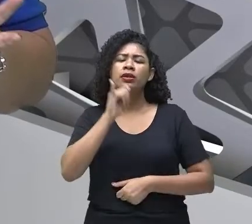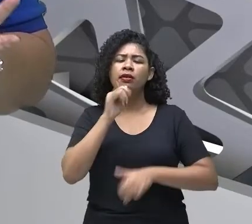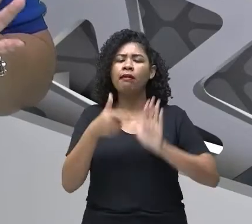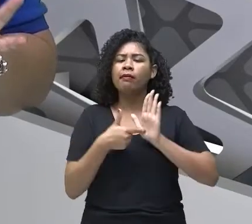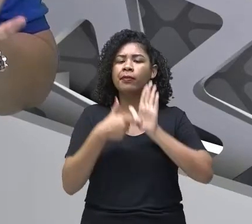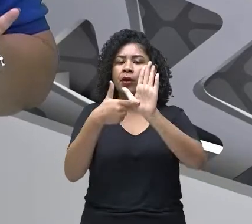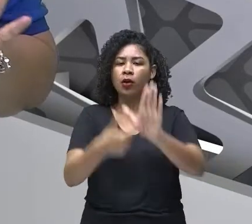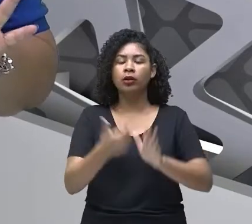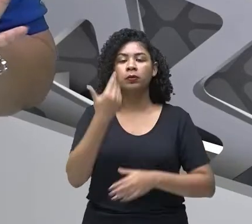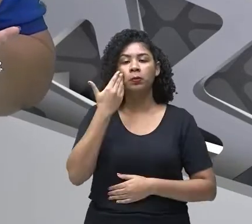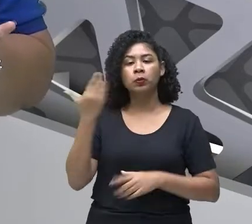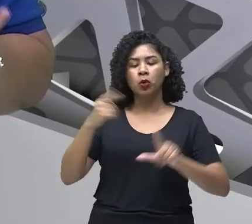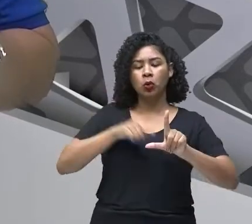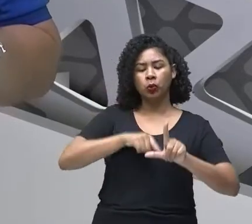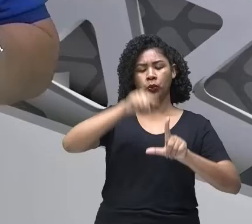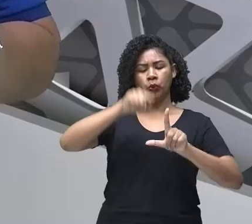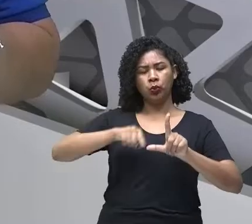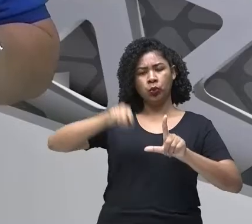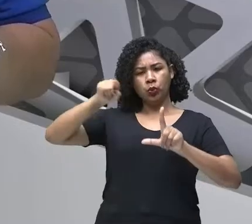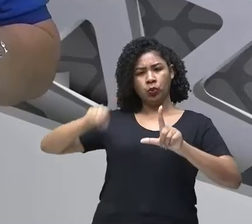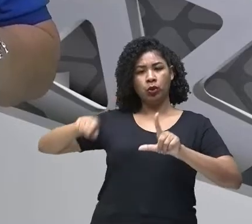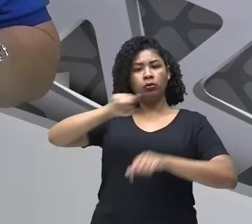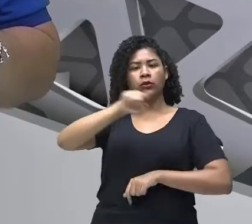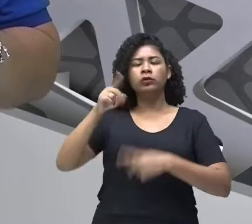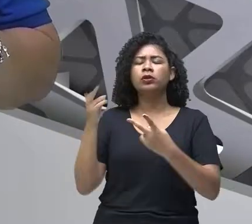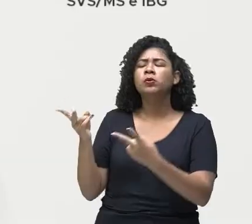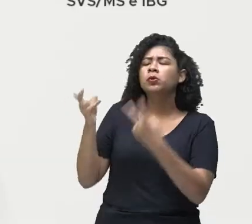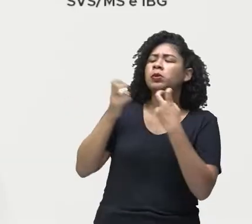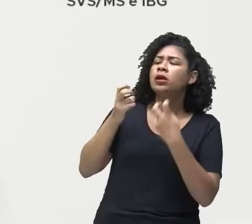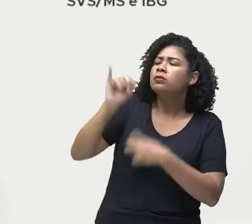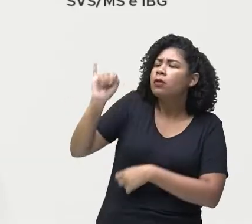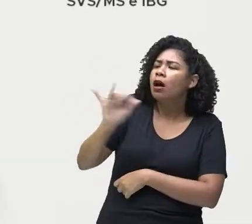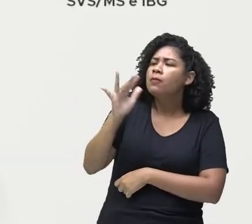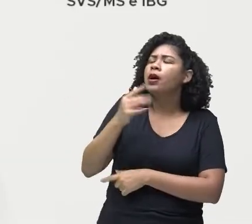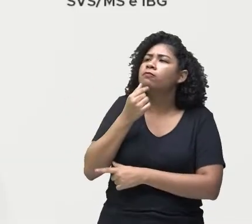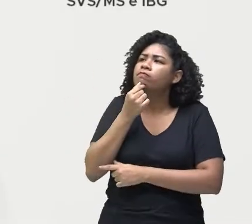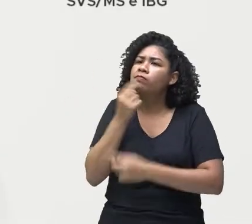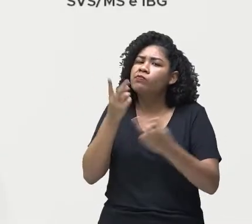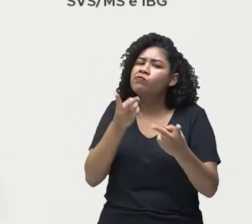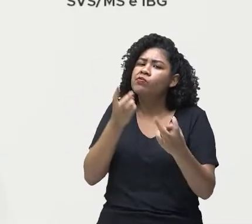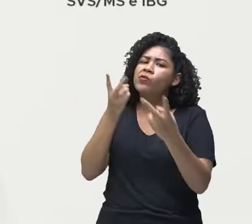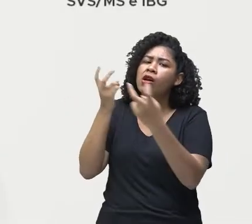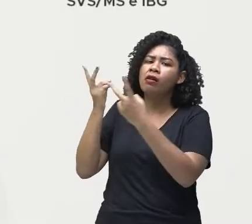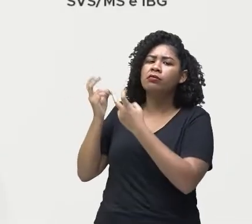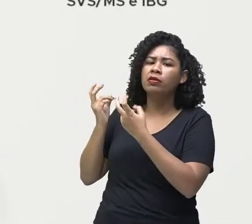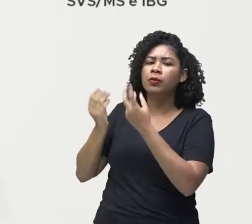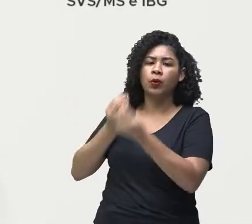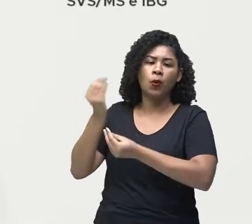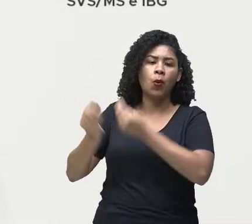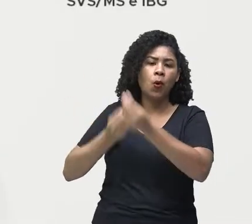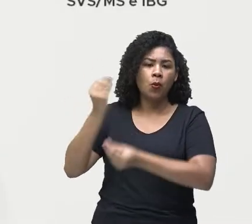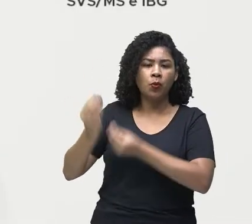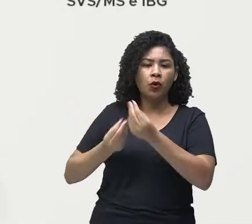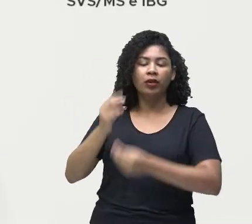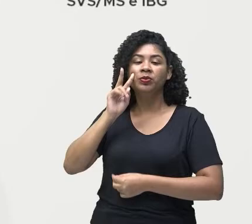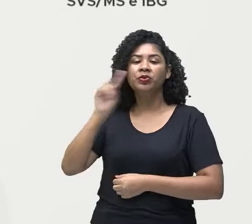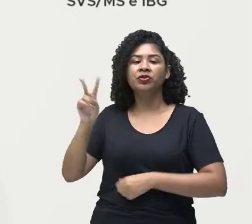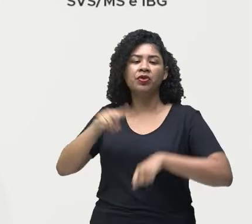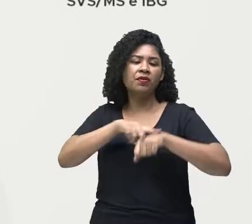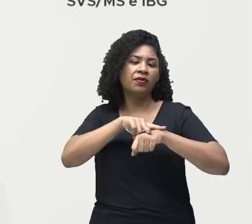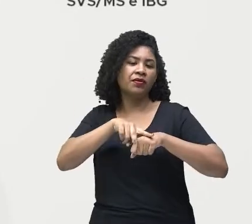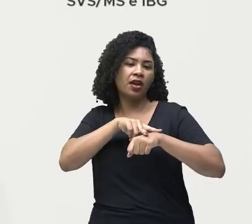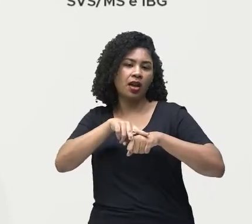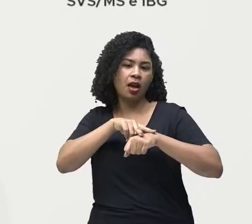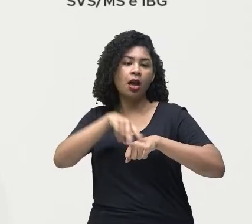vocês, um gráfico, para que a gente possa olhar nessa imagem e detectar aí, olha, a gente tem em verde